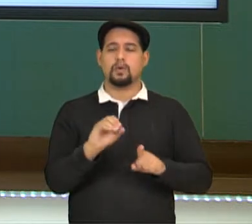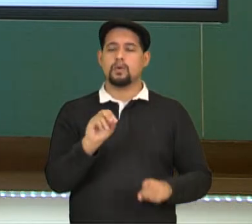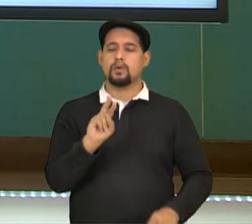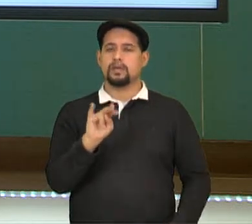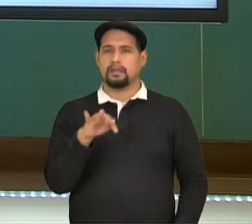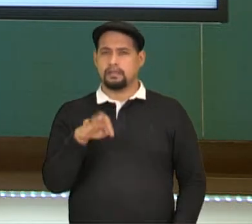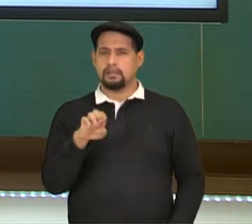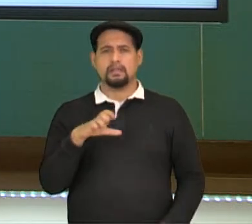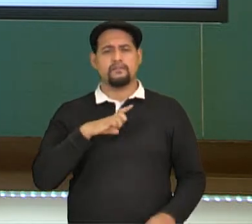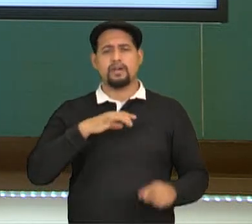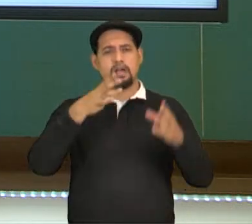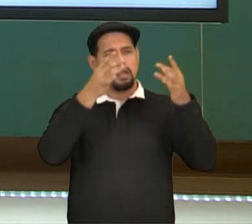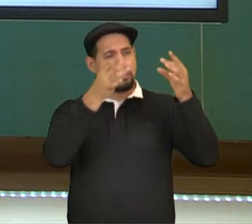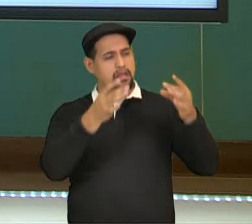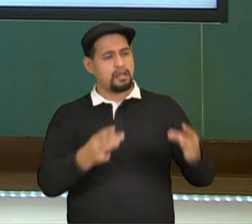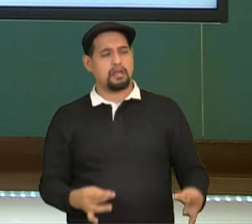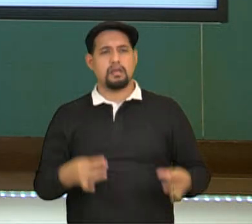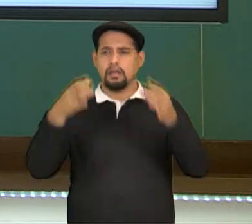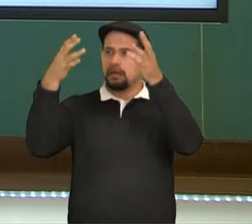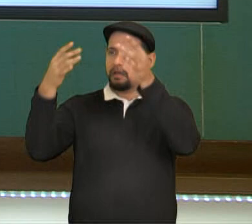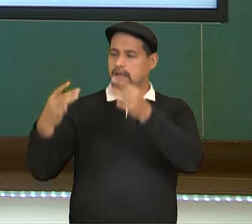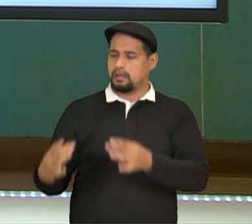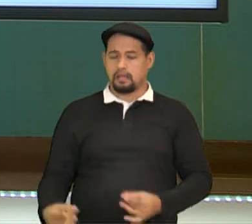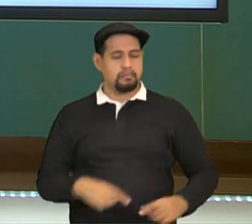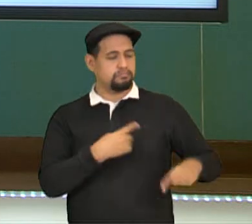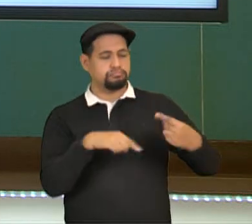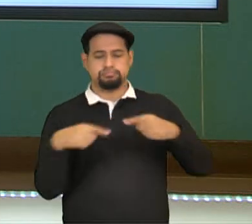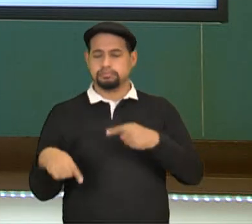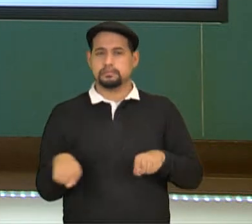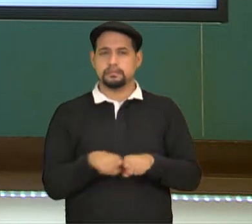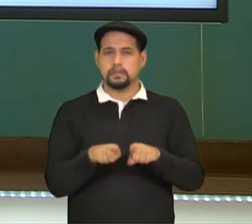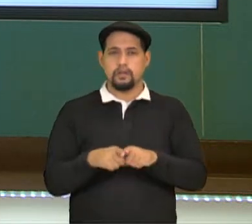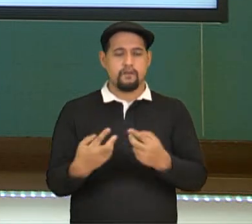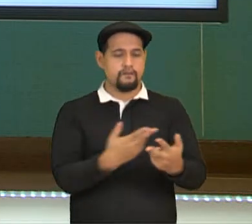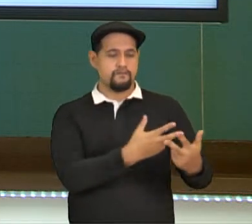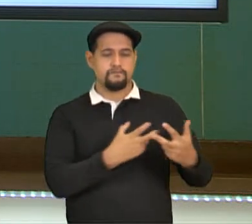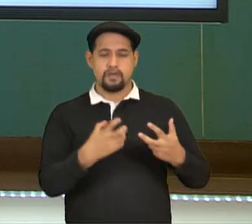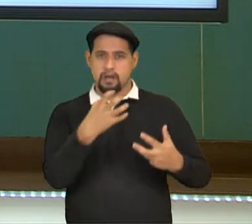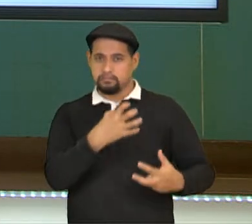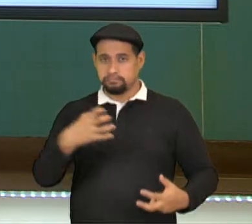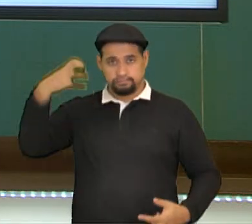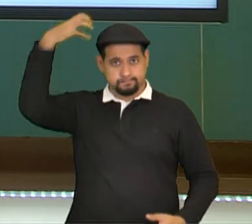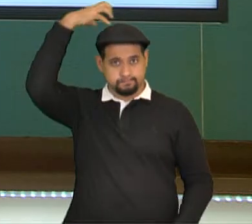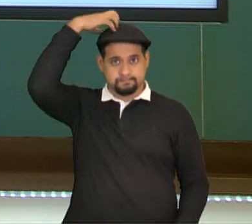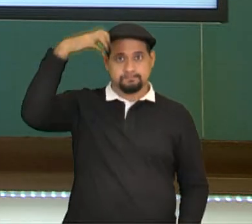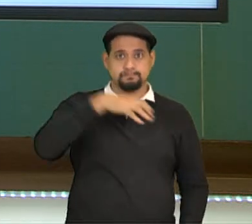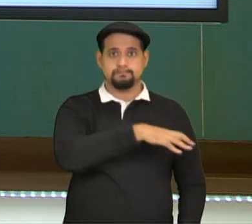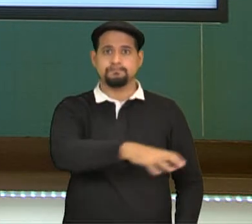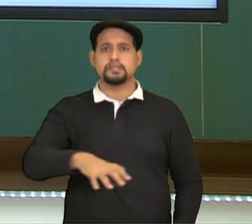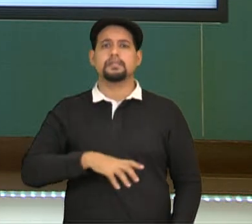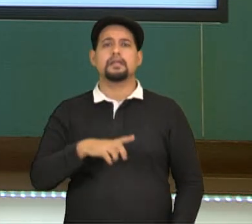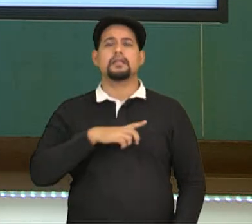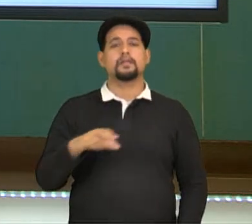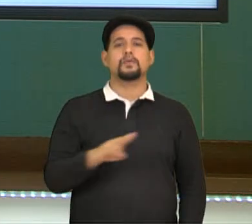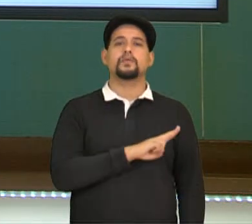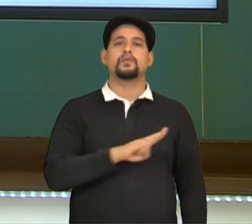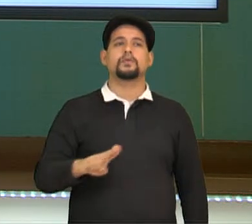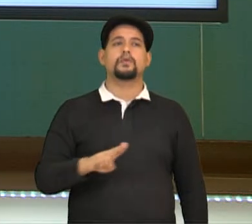muita coisa, até a questão da política de ambos os impérios, né? A gente tem o termo chamado